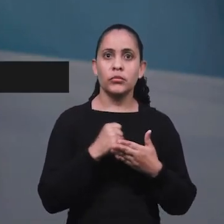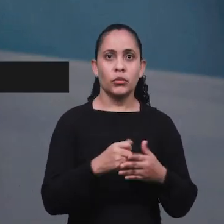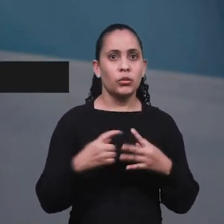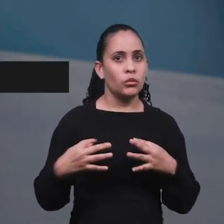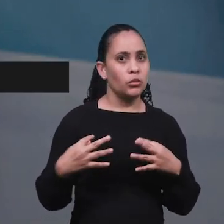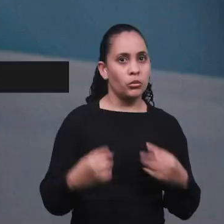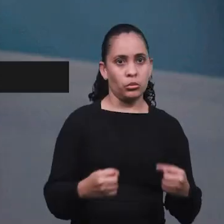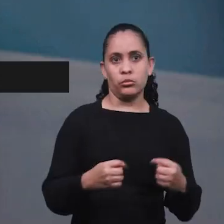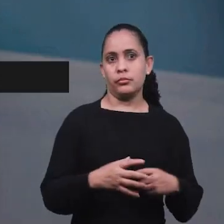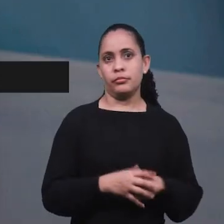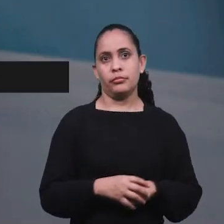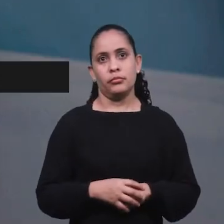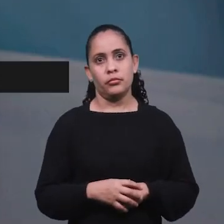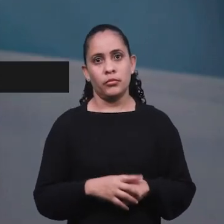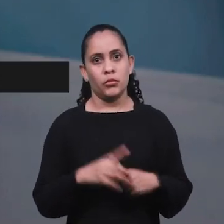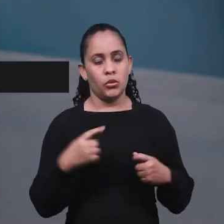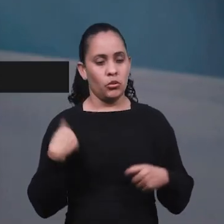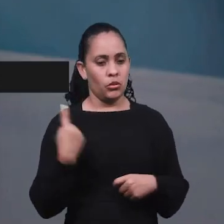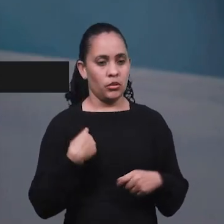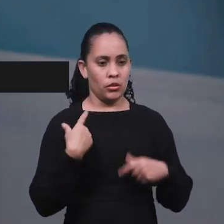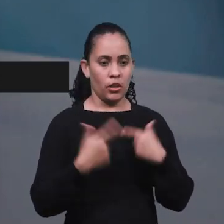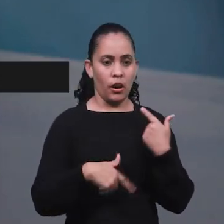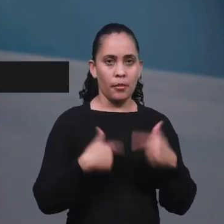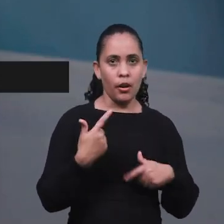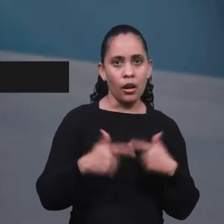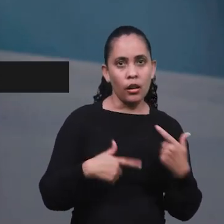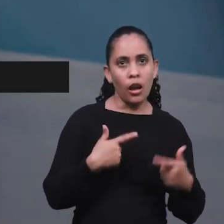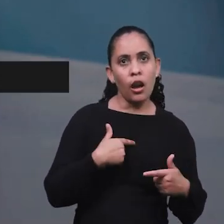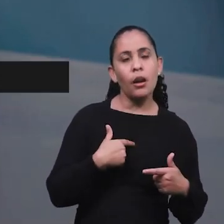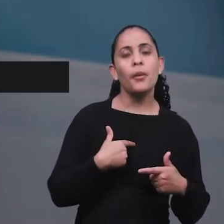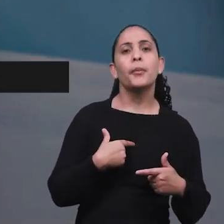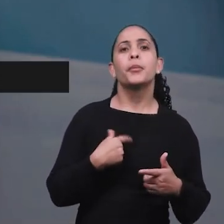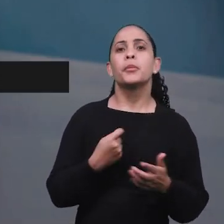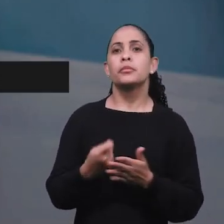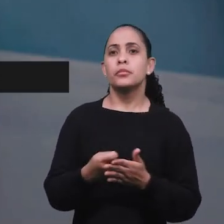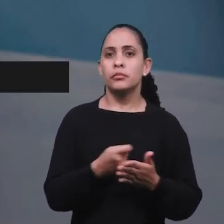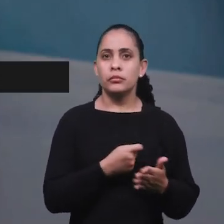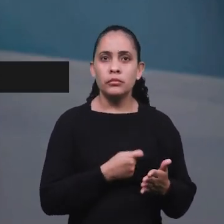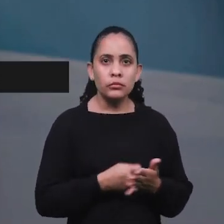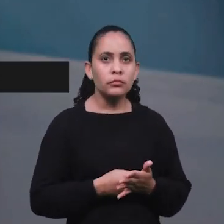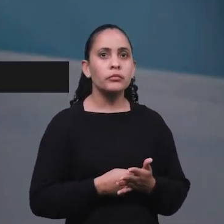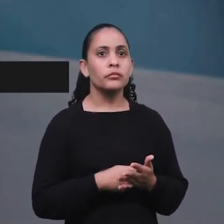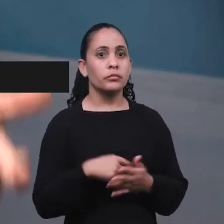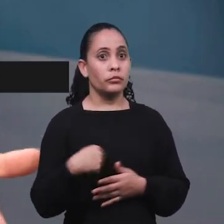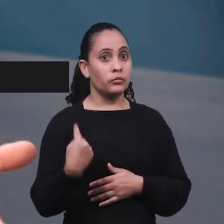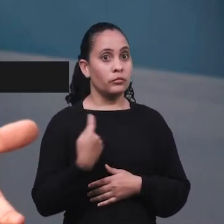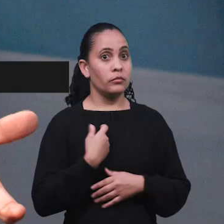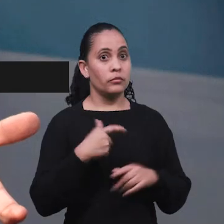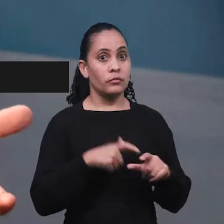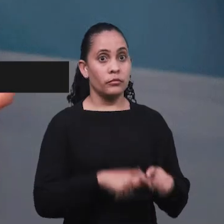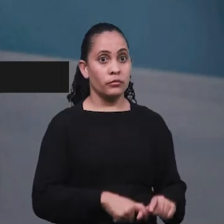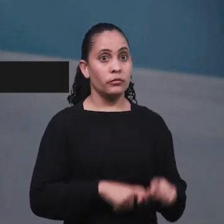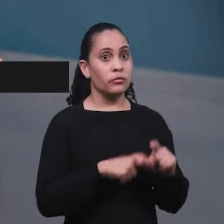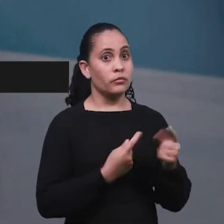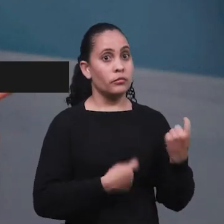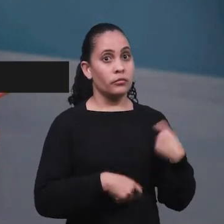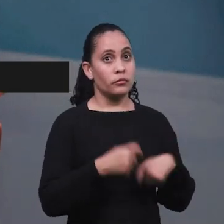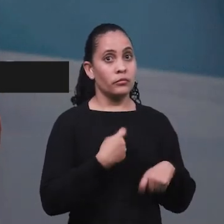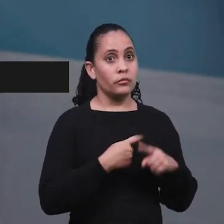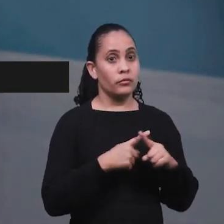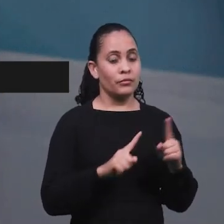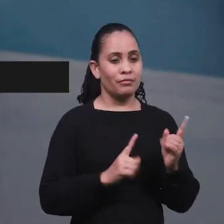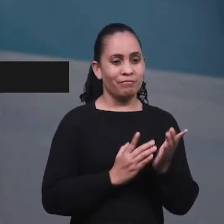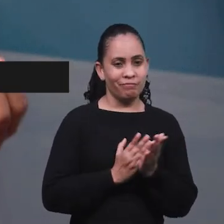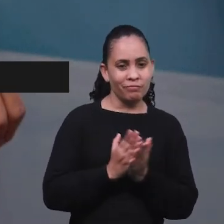dar estabilidade para todas as outras coisas. Nós trabalhamos, buscamos acumular bens, a nossa independência